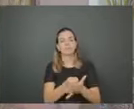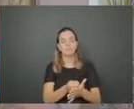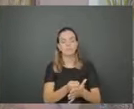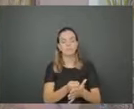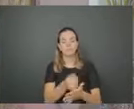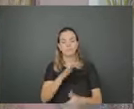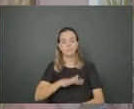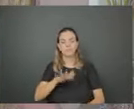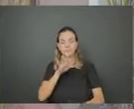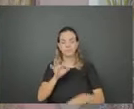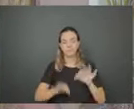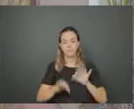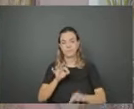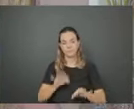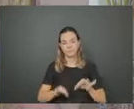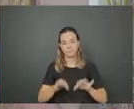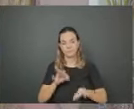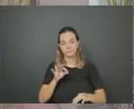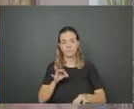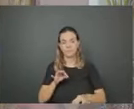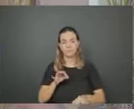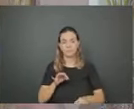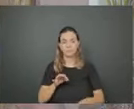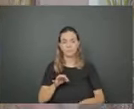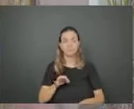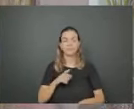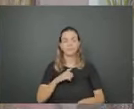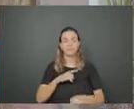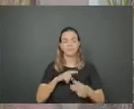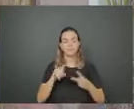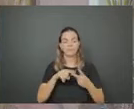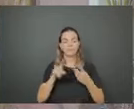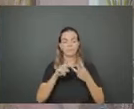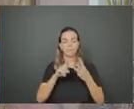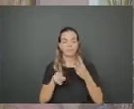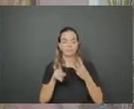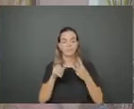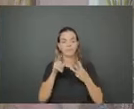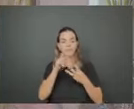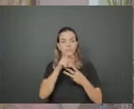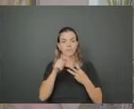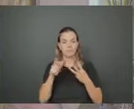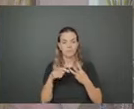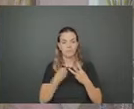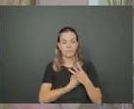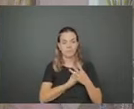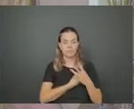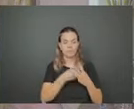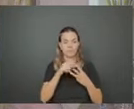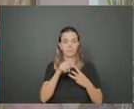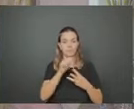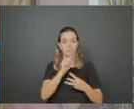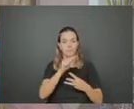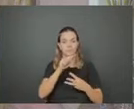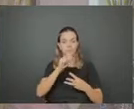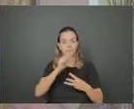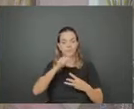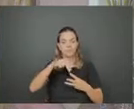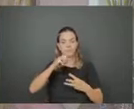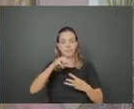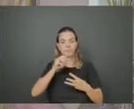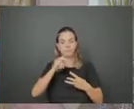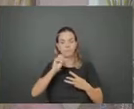local, em três locais que nós fizemos, né? Nós fizemos na Agamenon Magalhães, Praça da Espanha